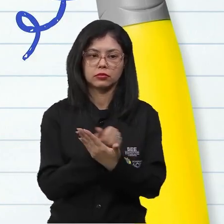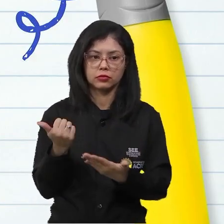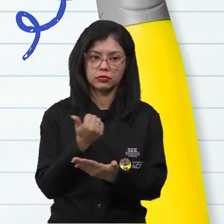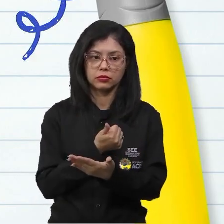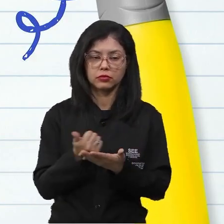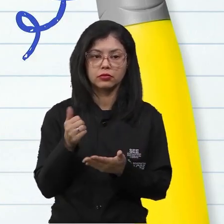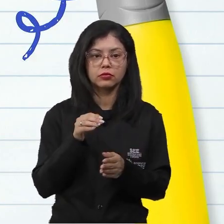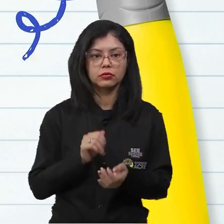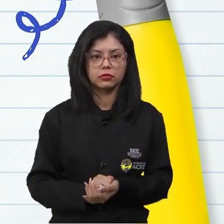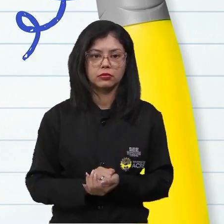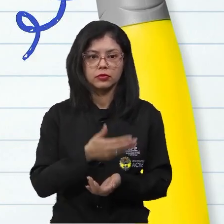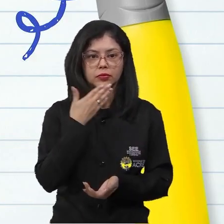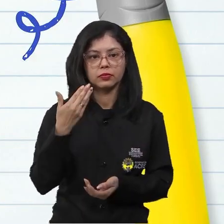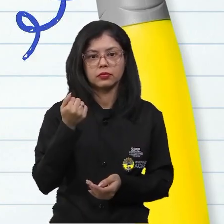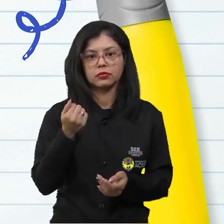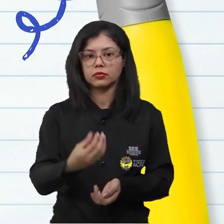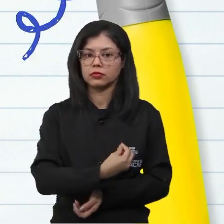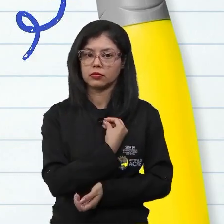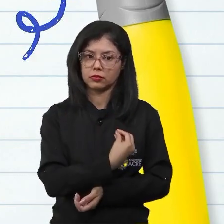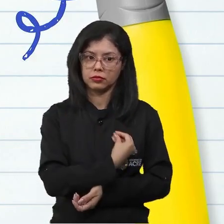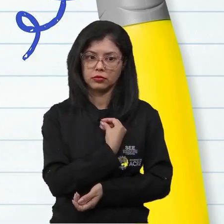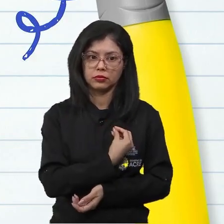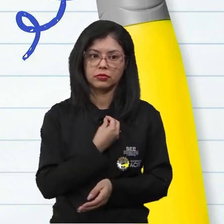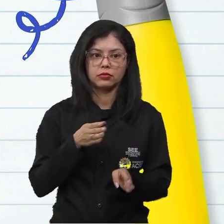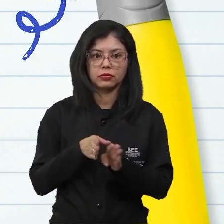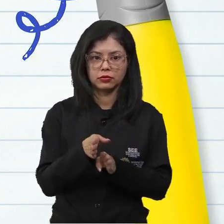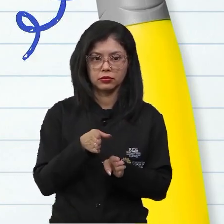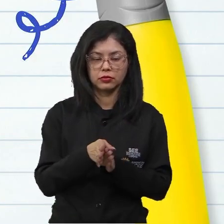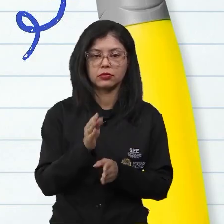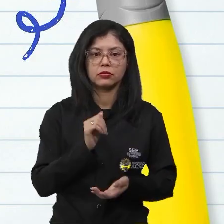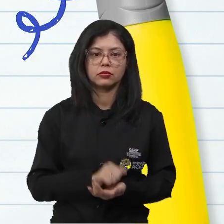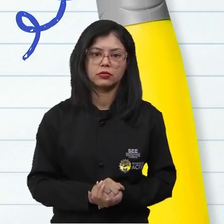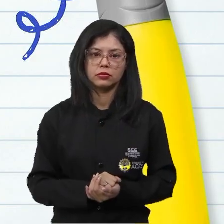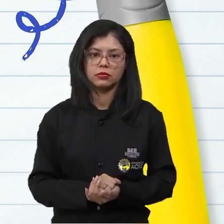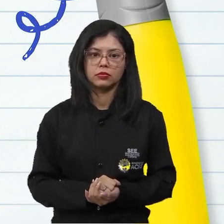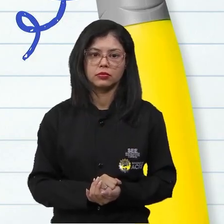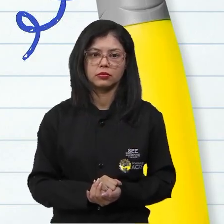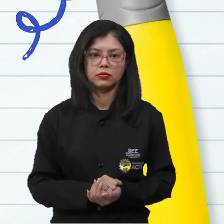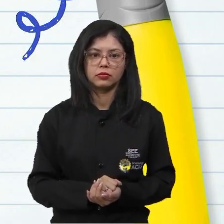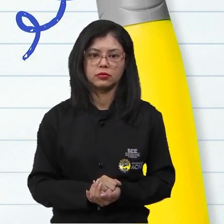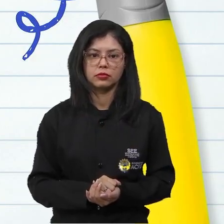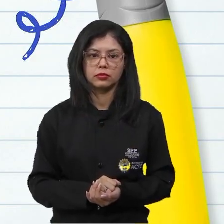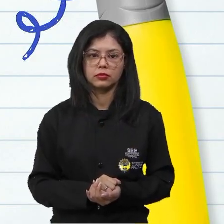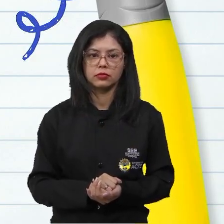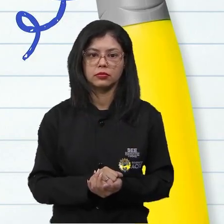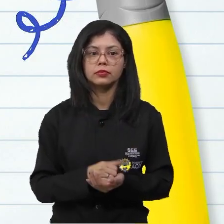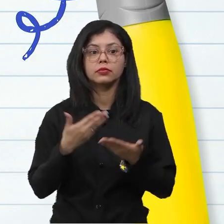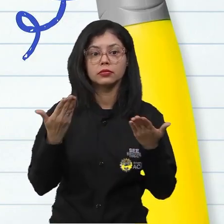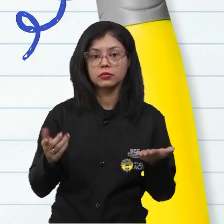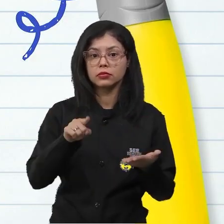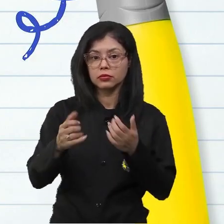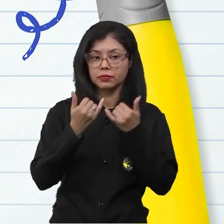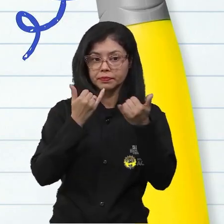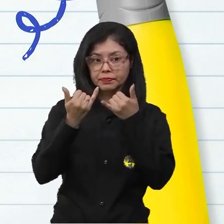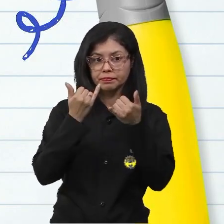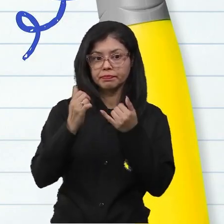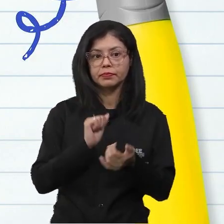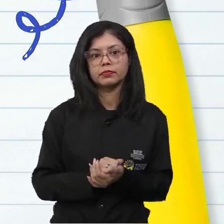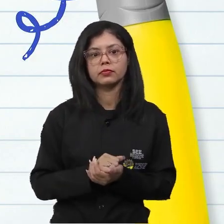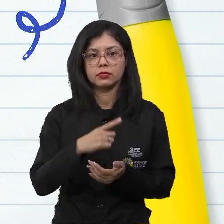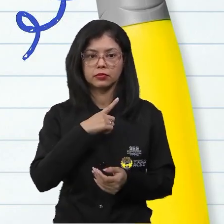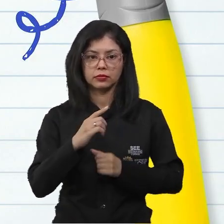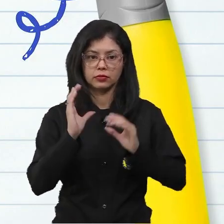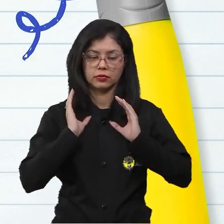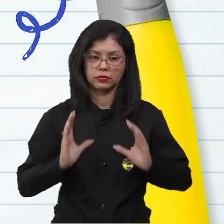e orientam ações para melhorar a vida das pessoas. Ao interpretar essas